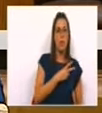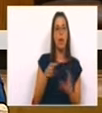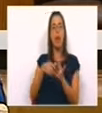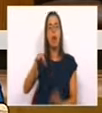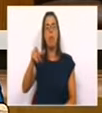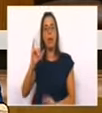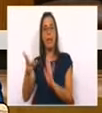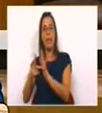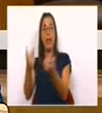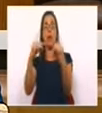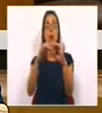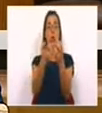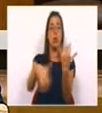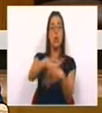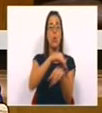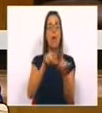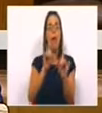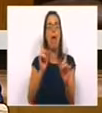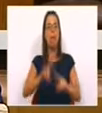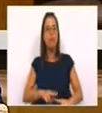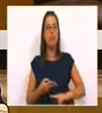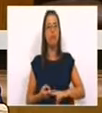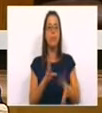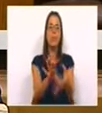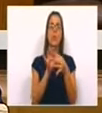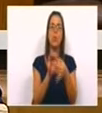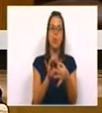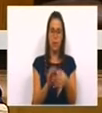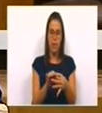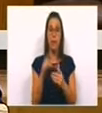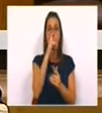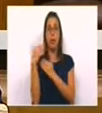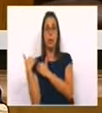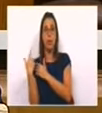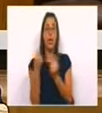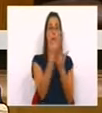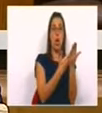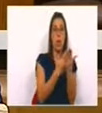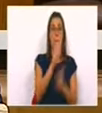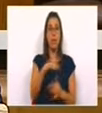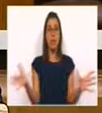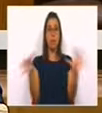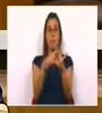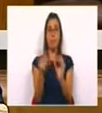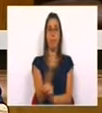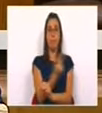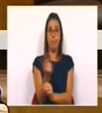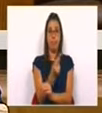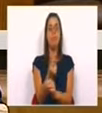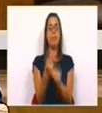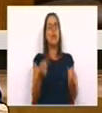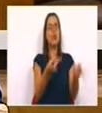politécnicos e a sociedade, pretende ver reforçada a colaboração entre as tutelas, economia e ciência, nomeadamente